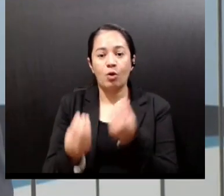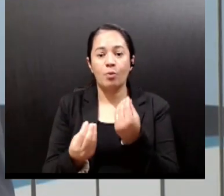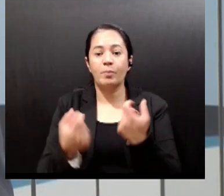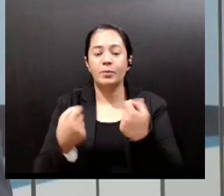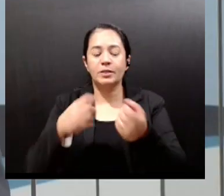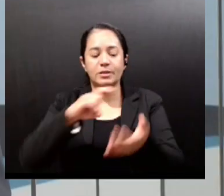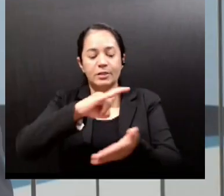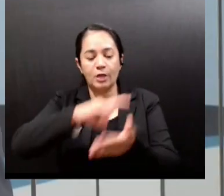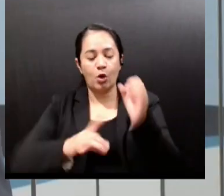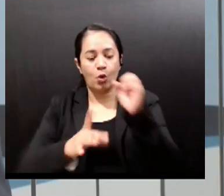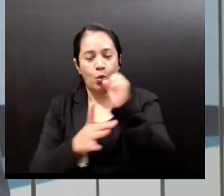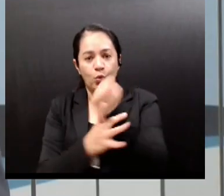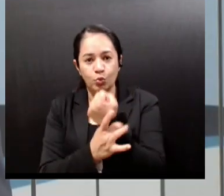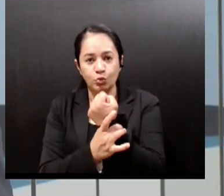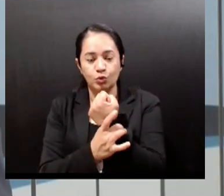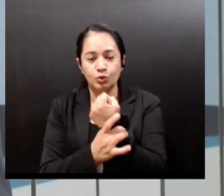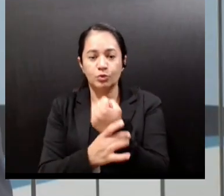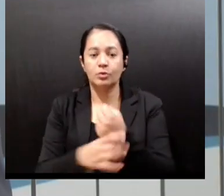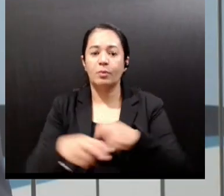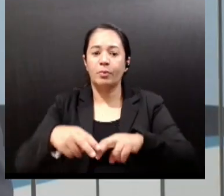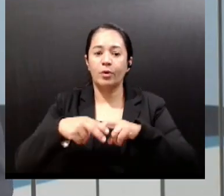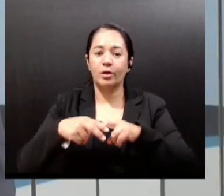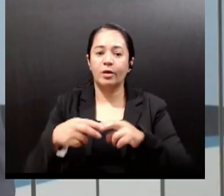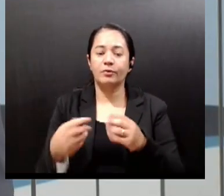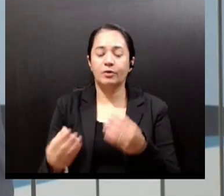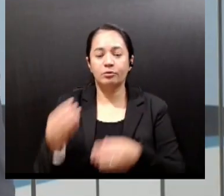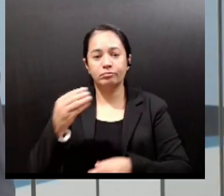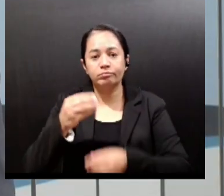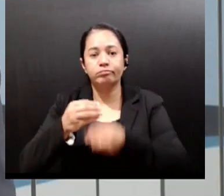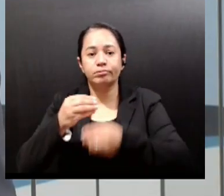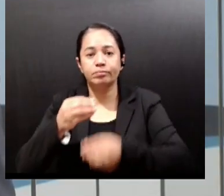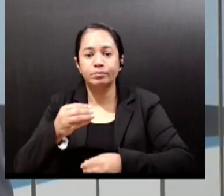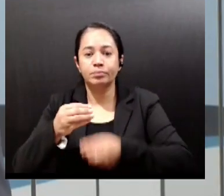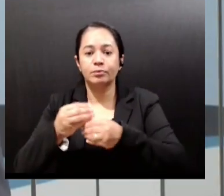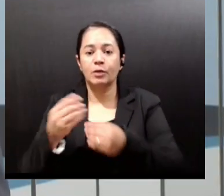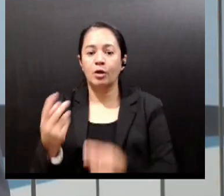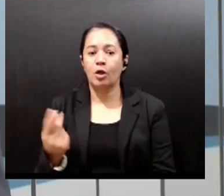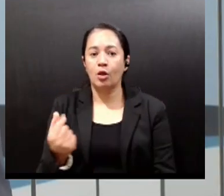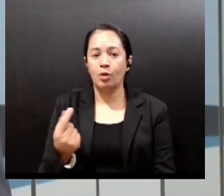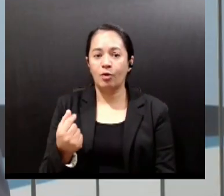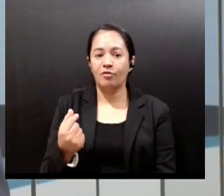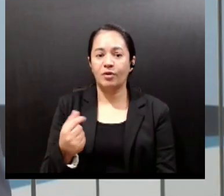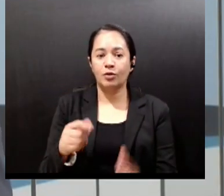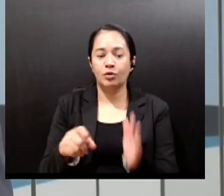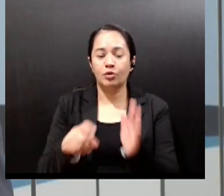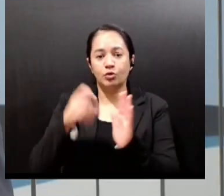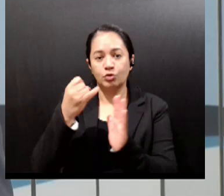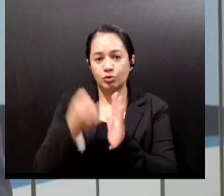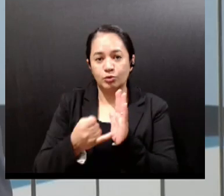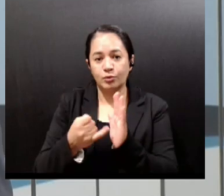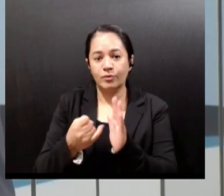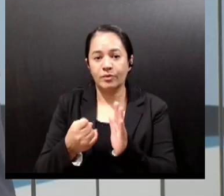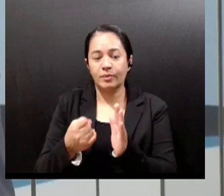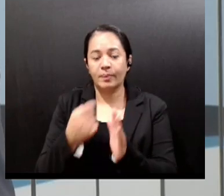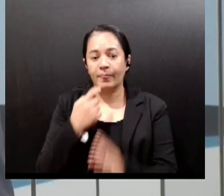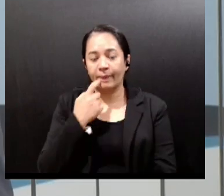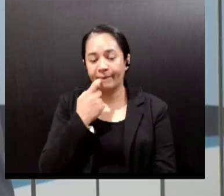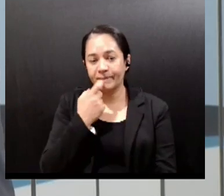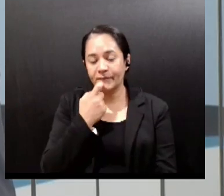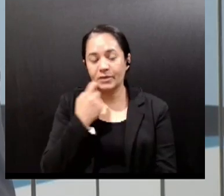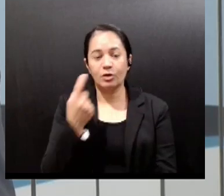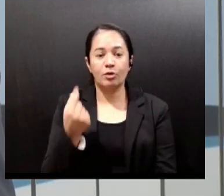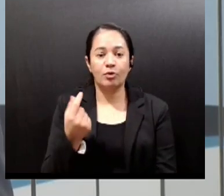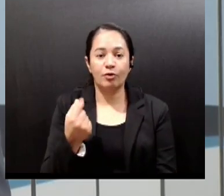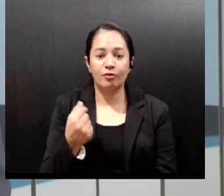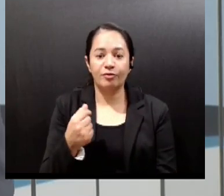está relacionado com um aditivo no valor da tarifa, melhor dizendo, do valor do percurso, porque